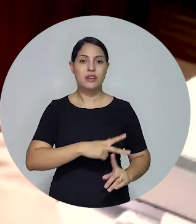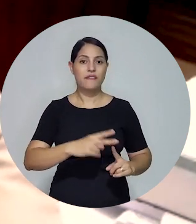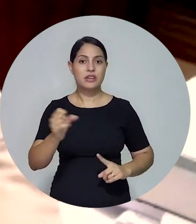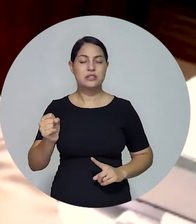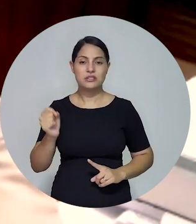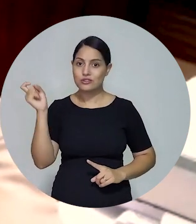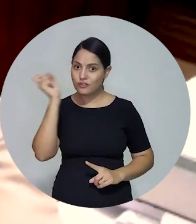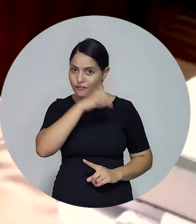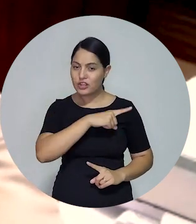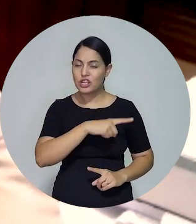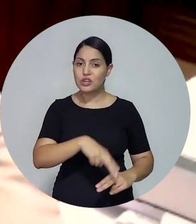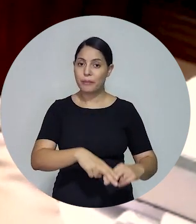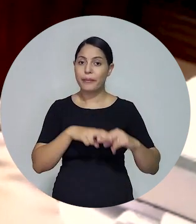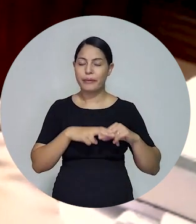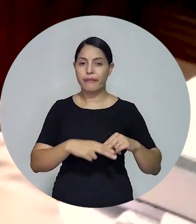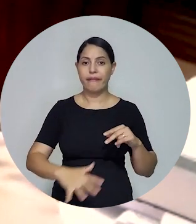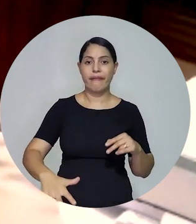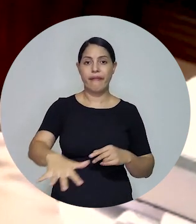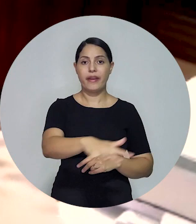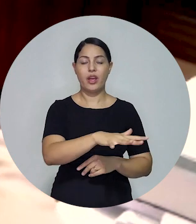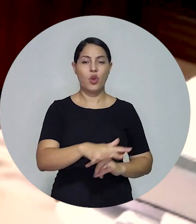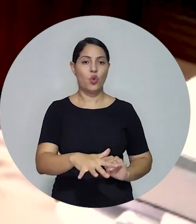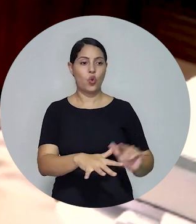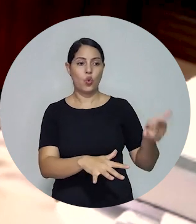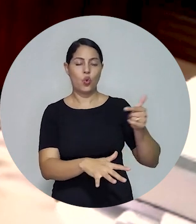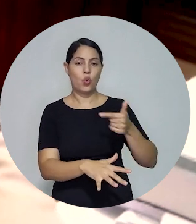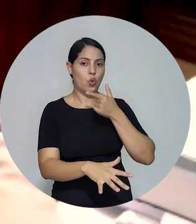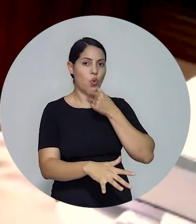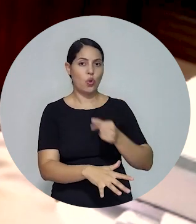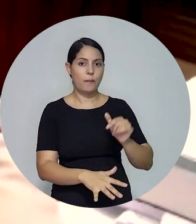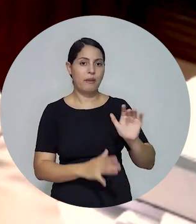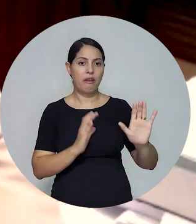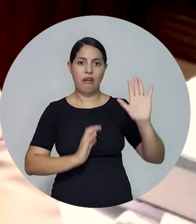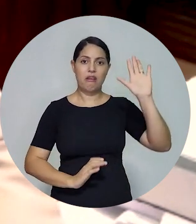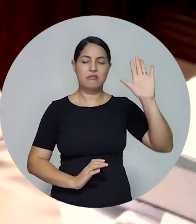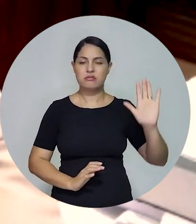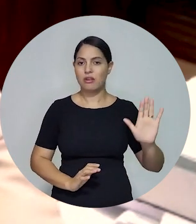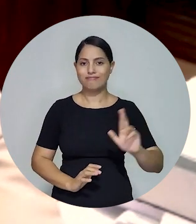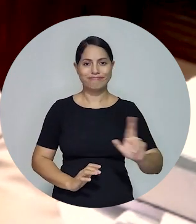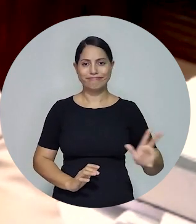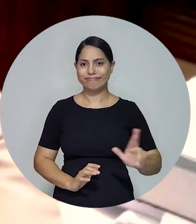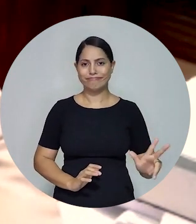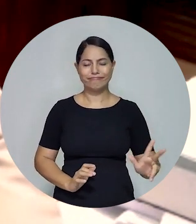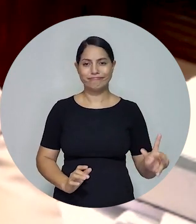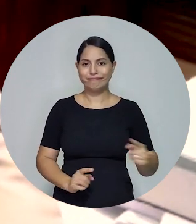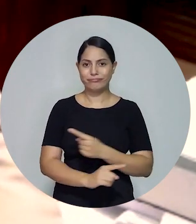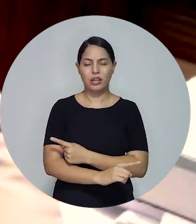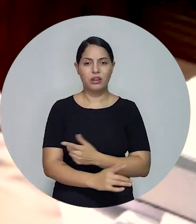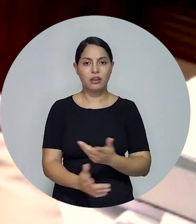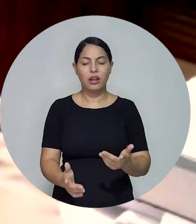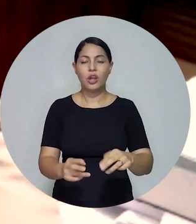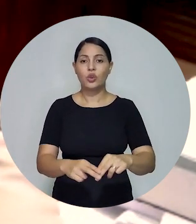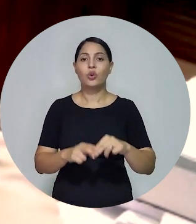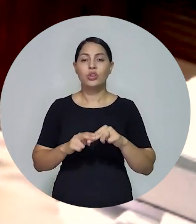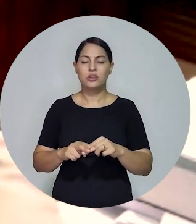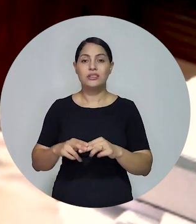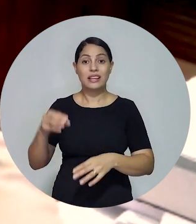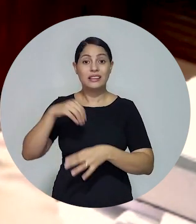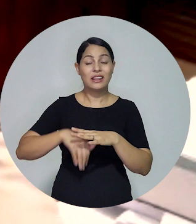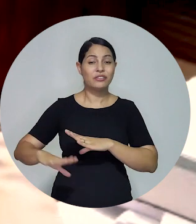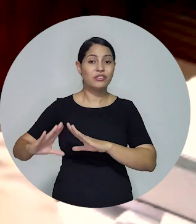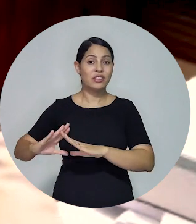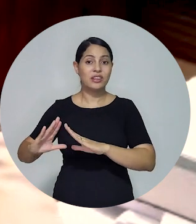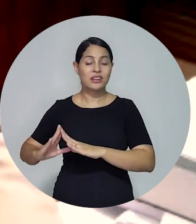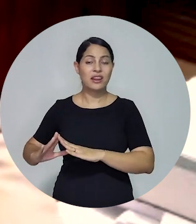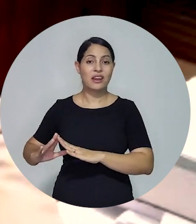difícil sagrar-se vencedora. Elas passam por percalços que os outros candidatos não passam, sem falar nas dificuldades